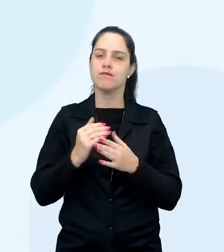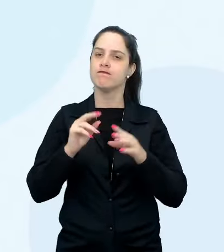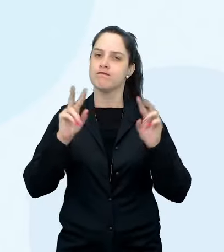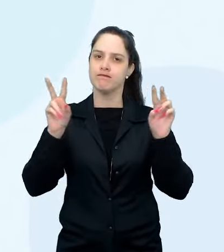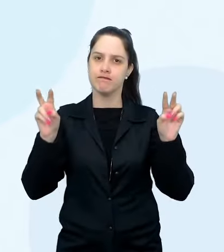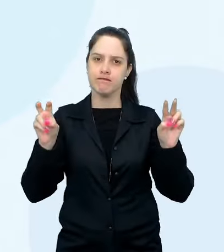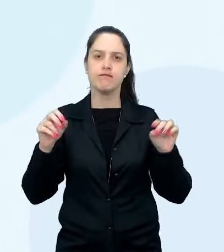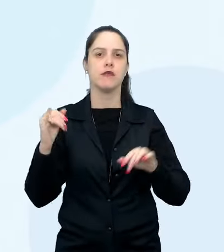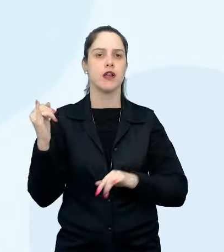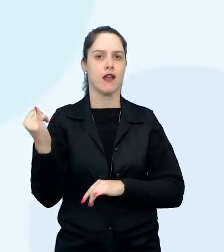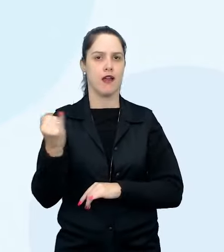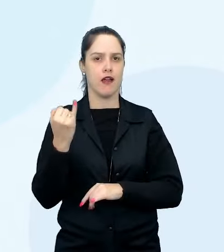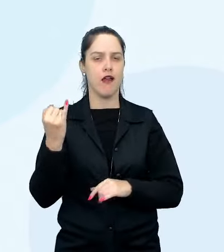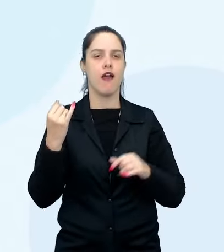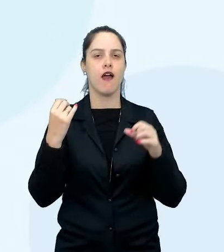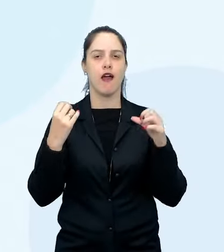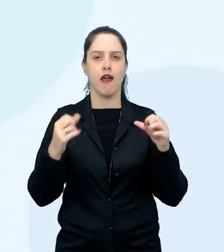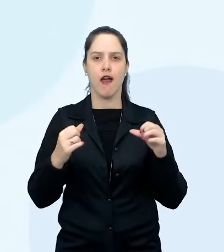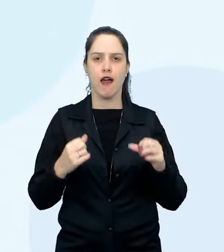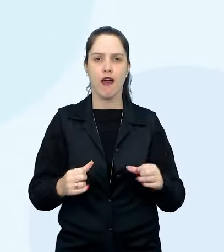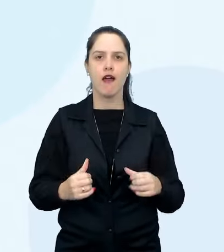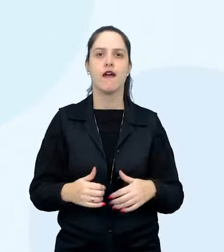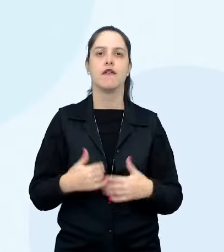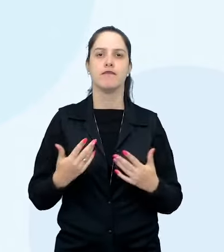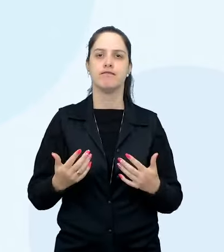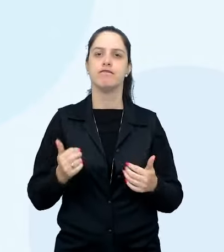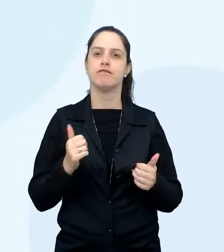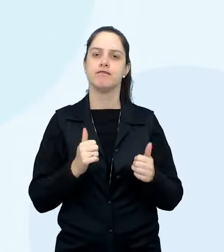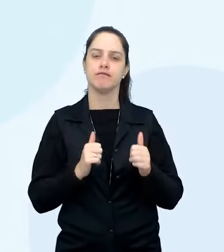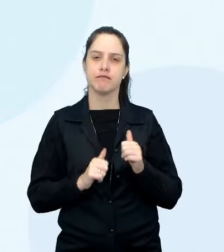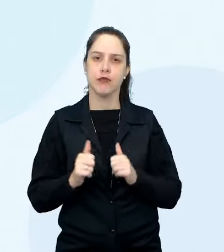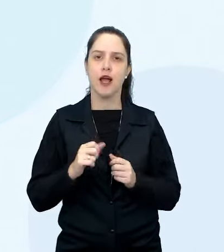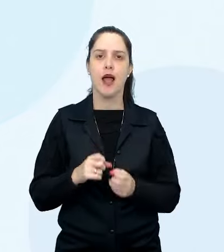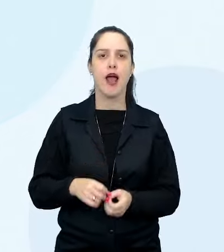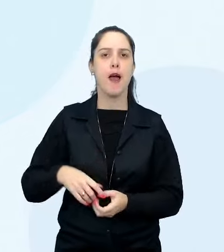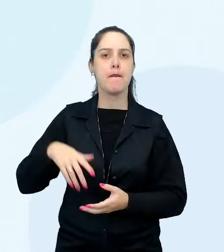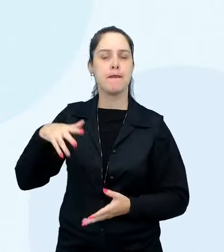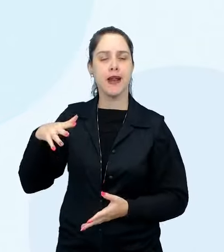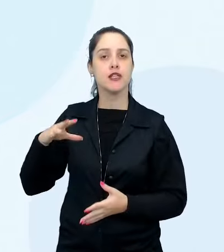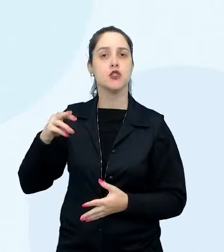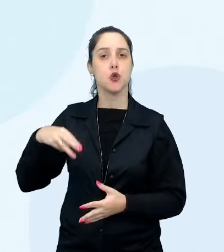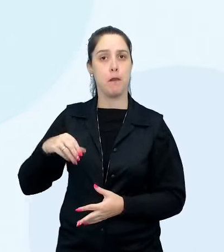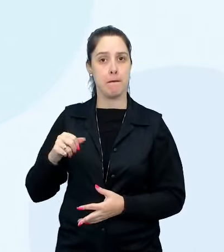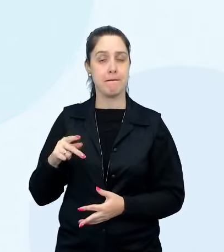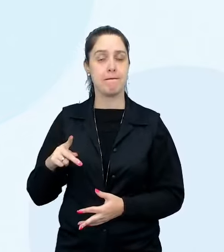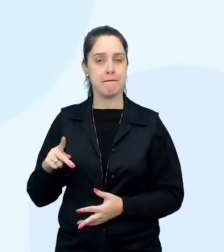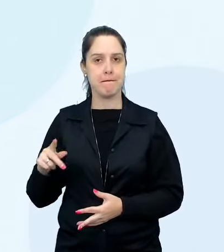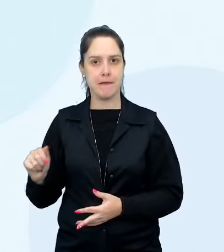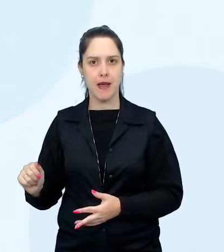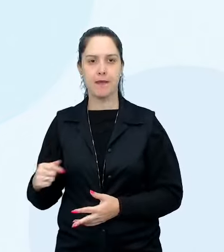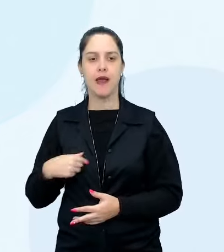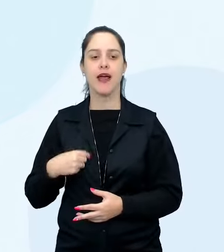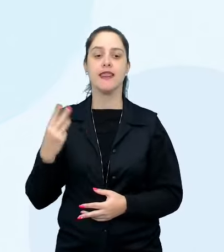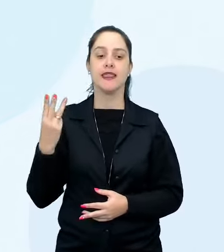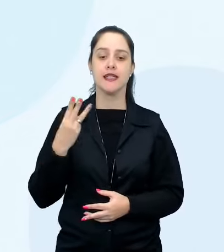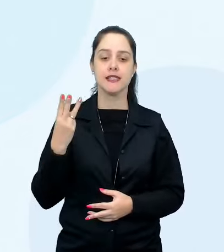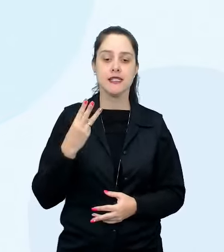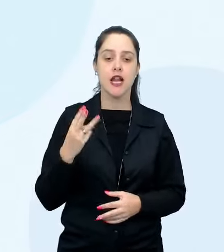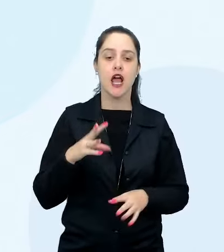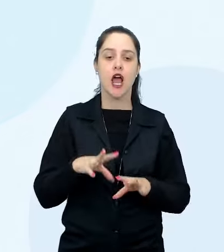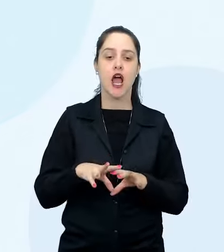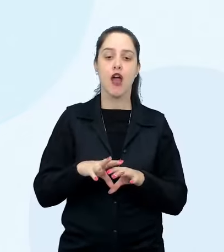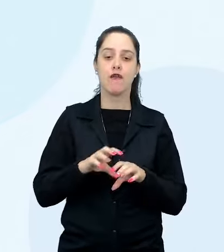tão importante que é a avaliação, metodologias ativas e como eles aparecem no mapa. Na terceira série, a formação